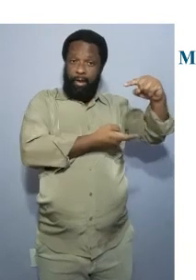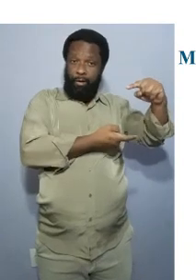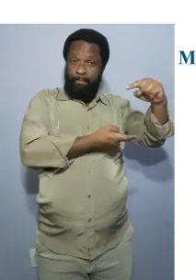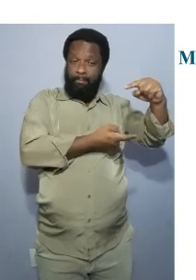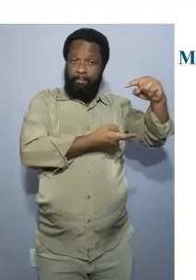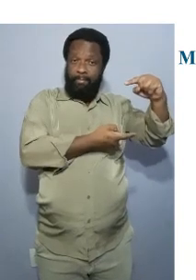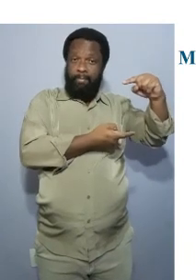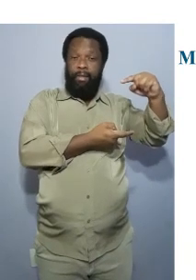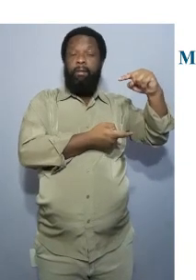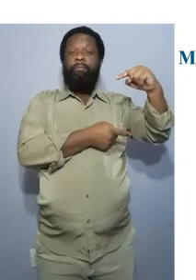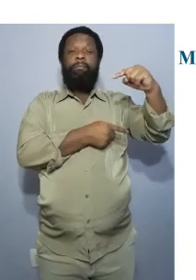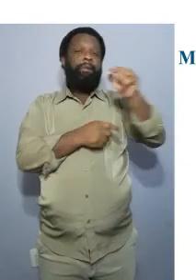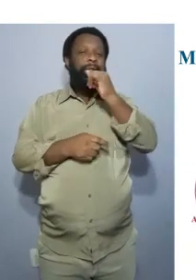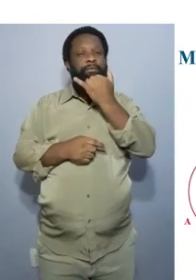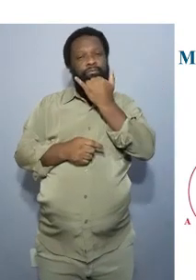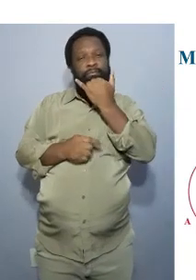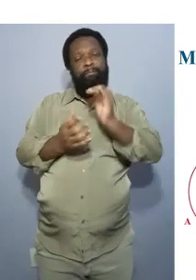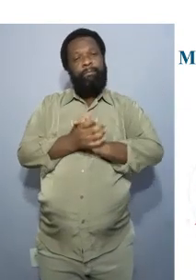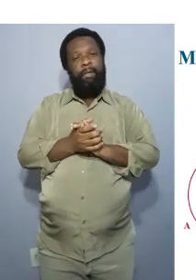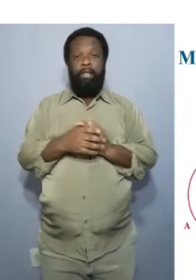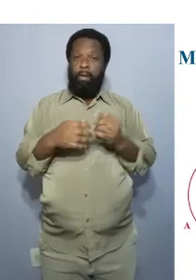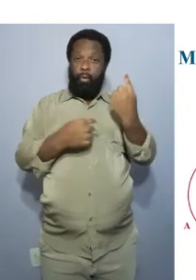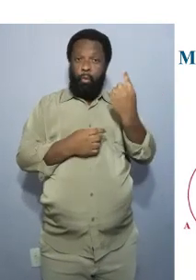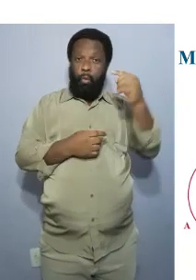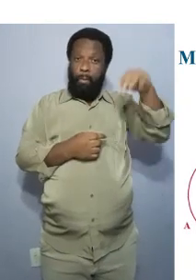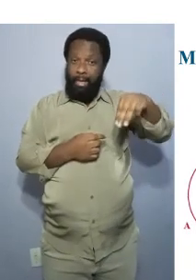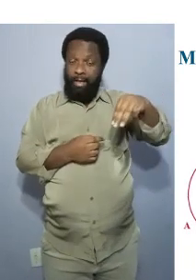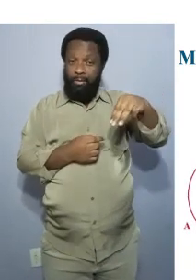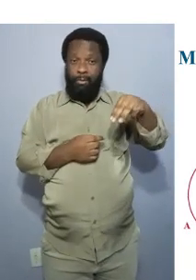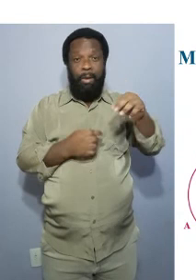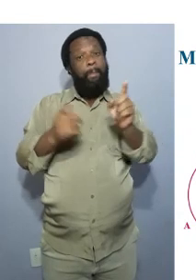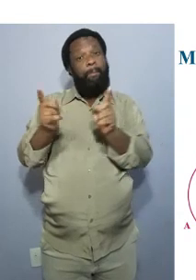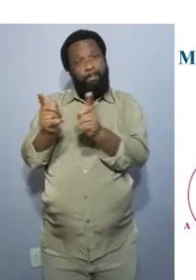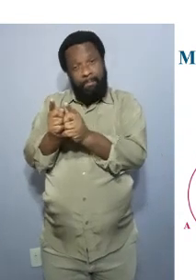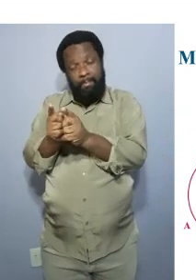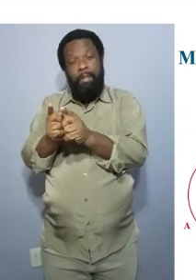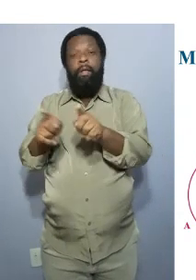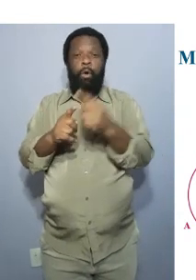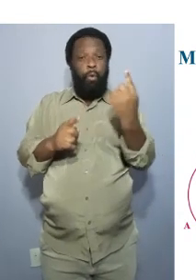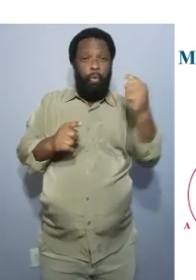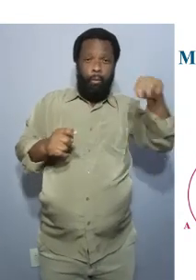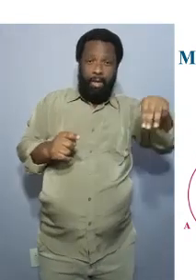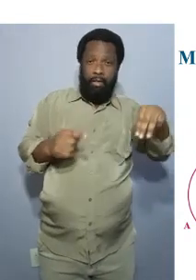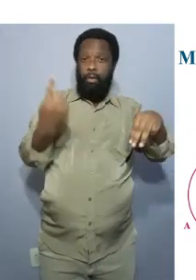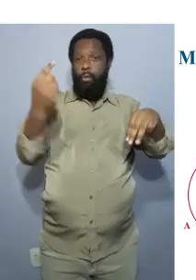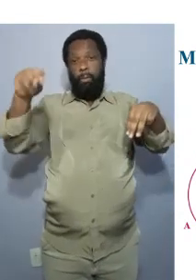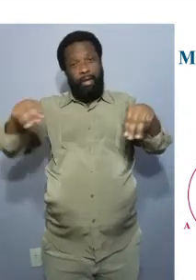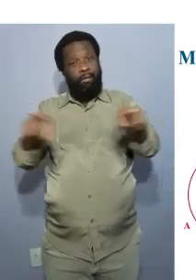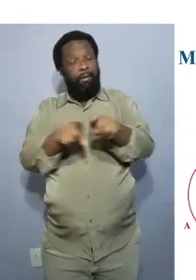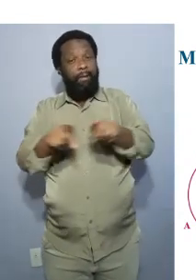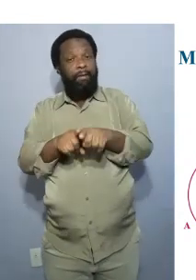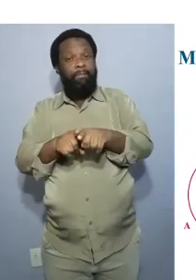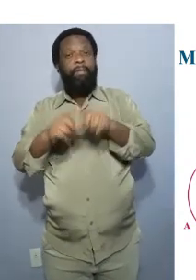maior andar, 1 metro, a engrenagem menor também vai andar 1 metro.